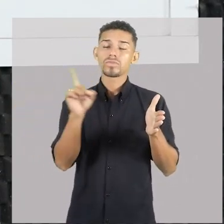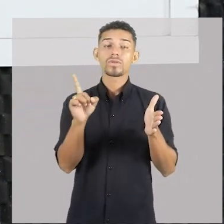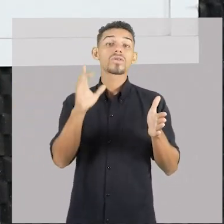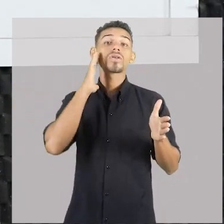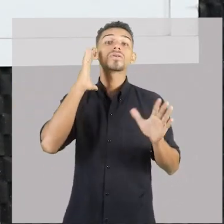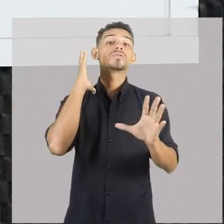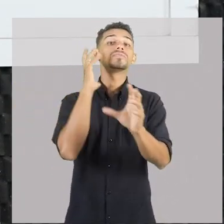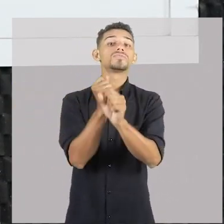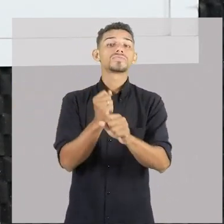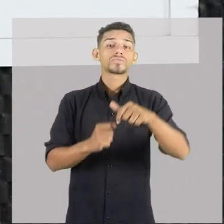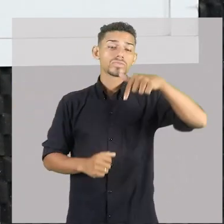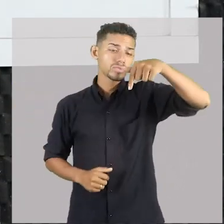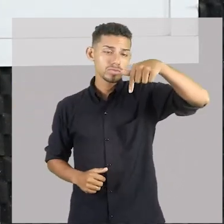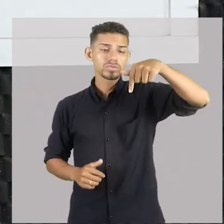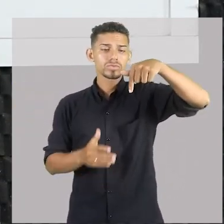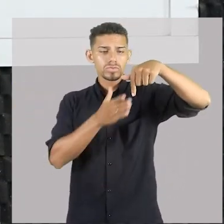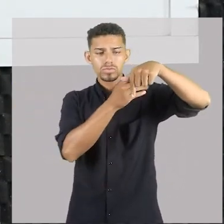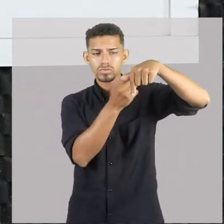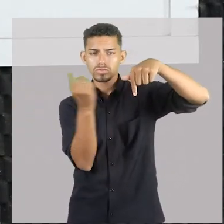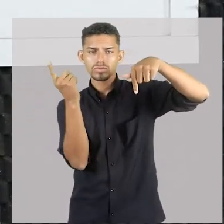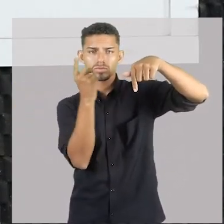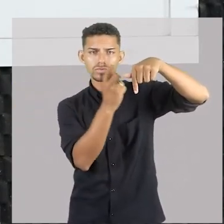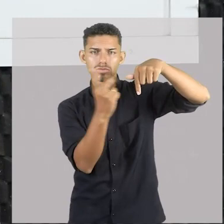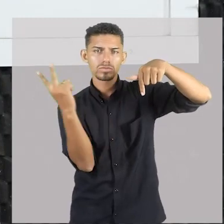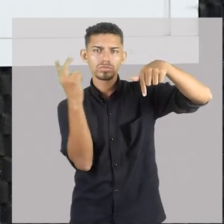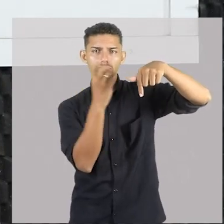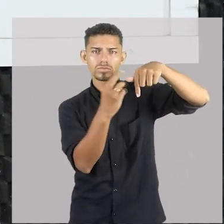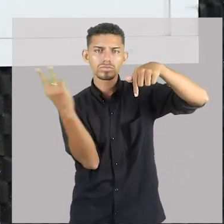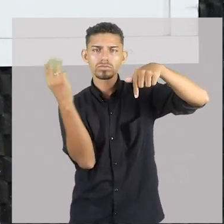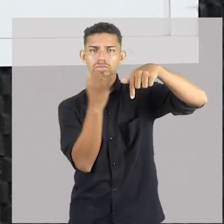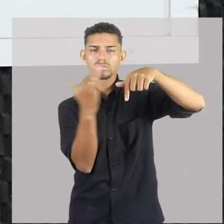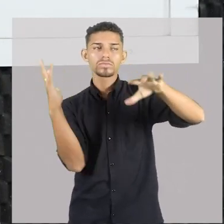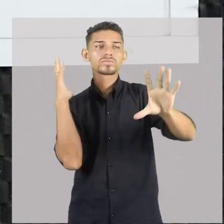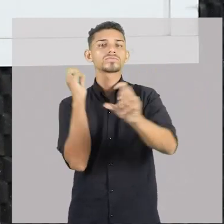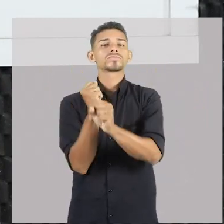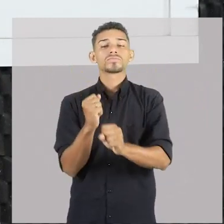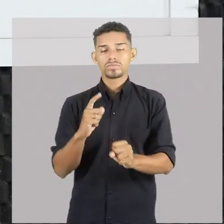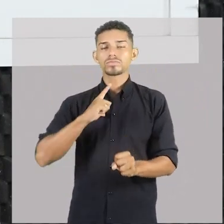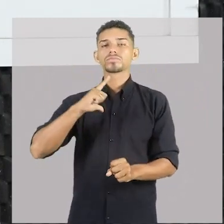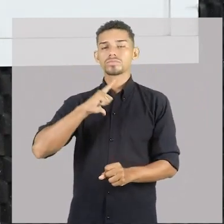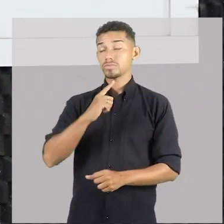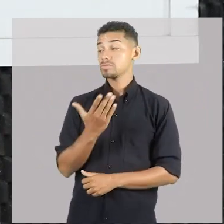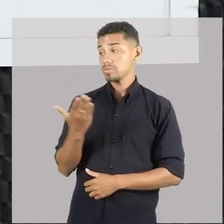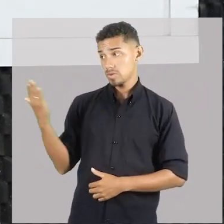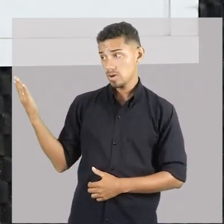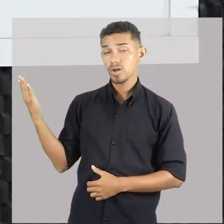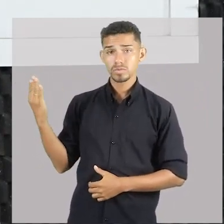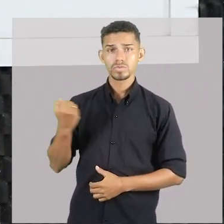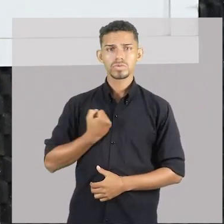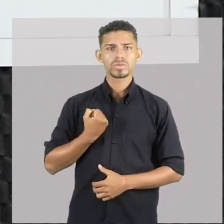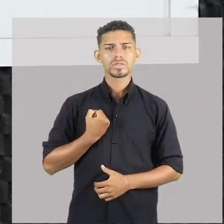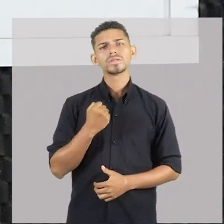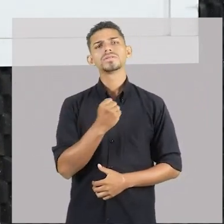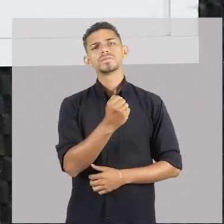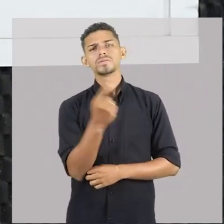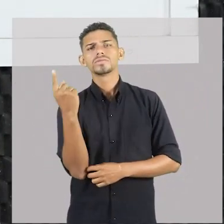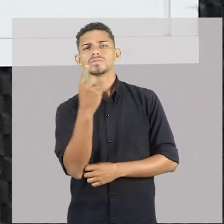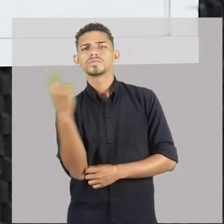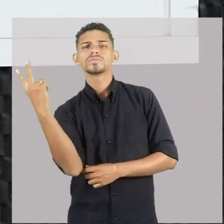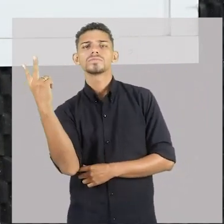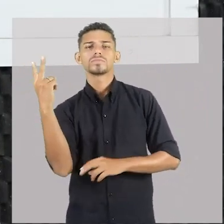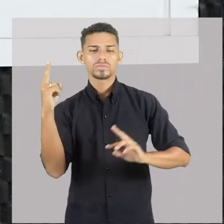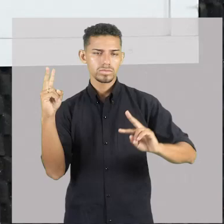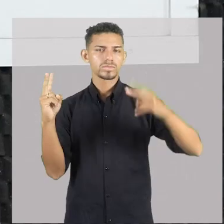que vai passar. Cada um que passa ali traz consigo essa carga. Se passarem 2, é 2